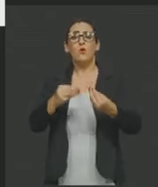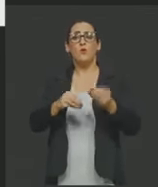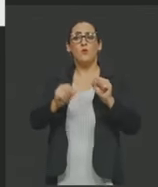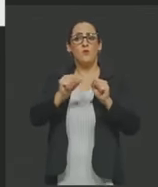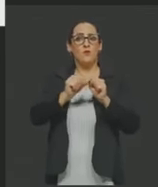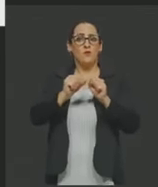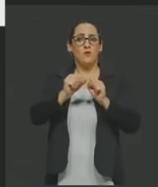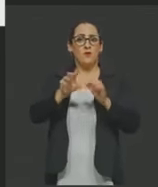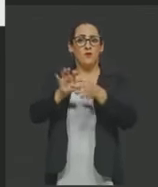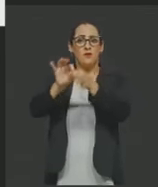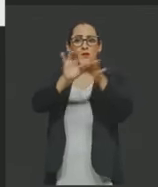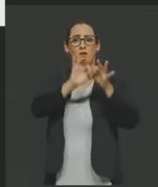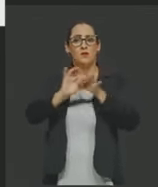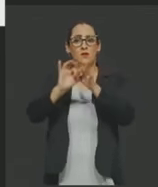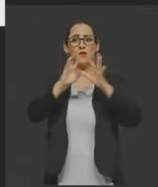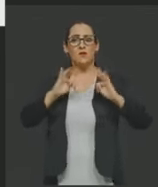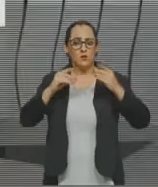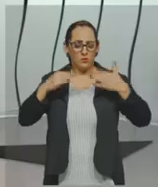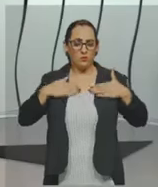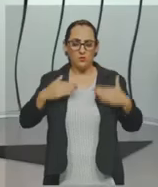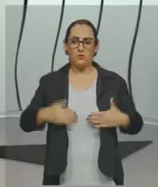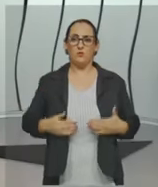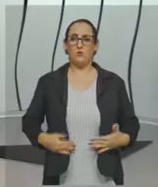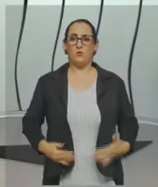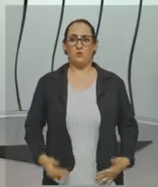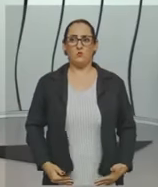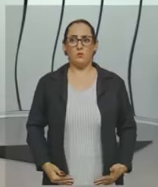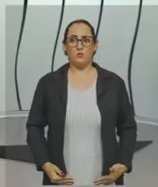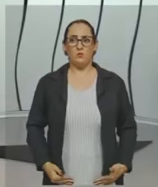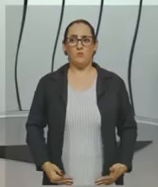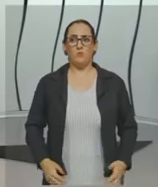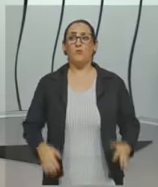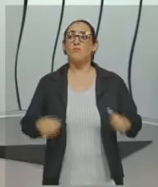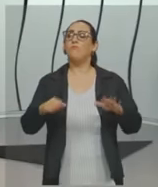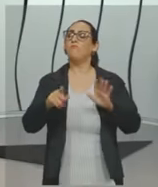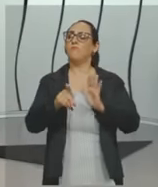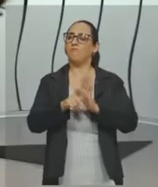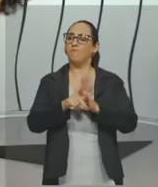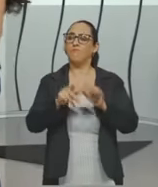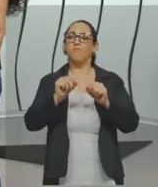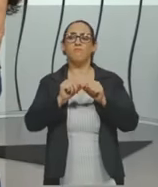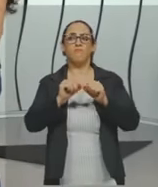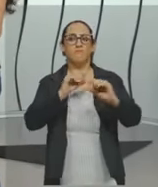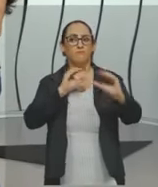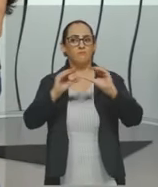seu corpo todo comunique-se com o sistema nervoso central, tá?